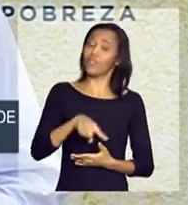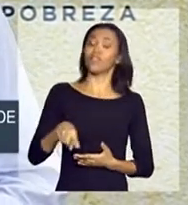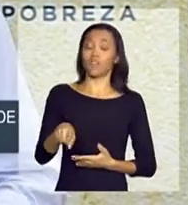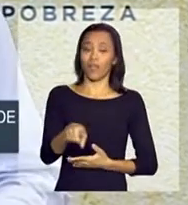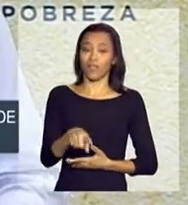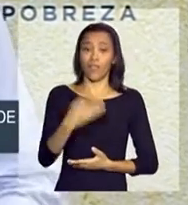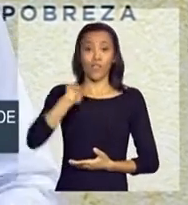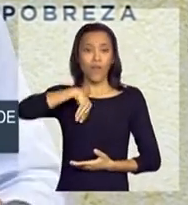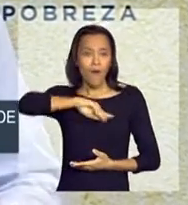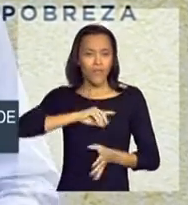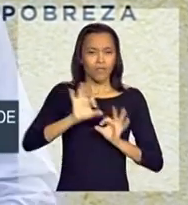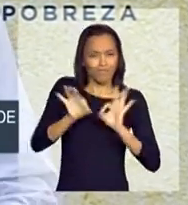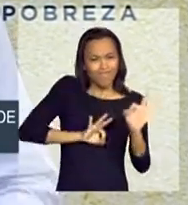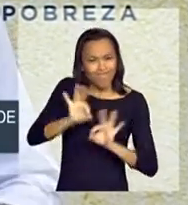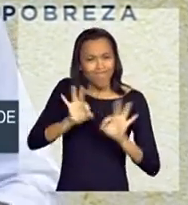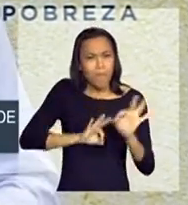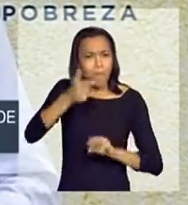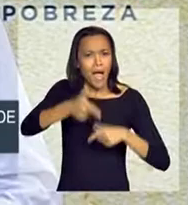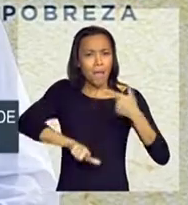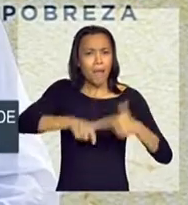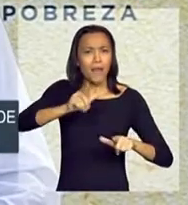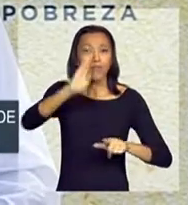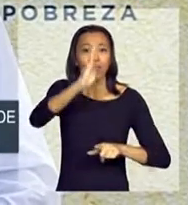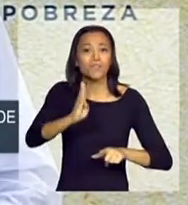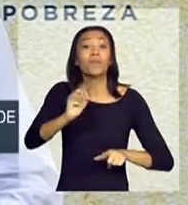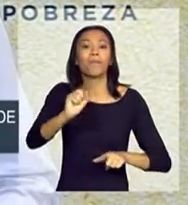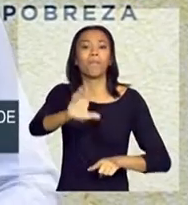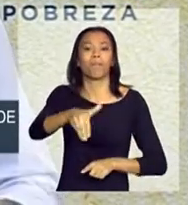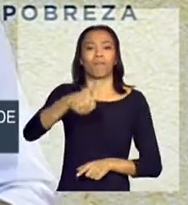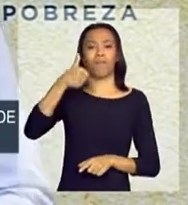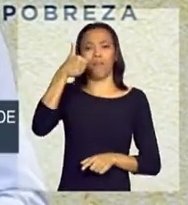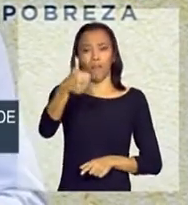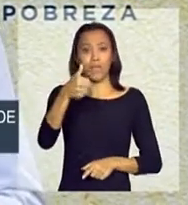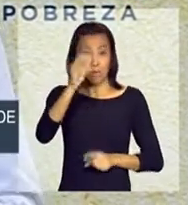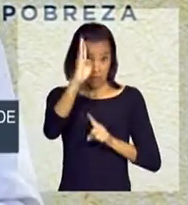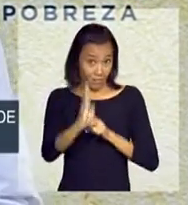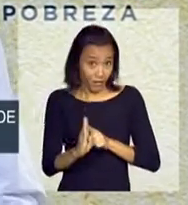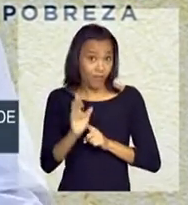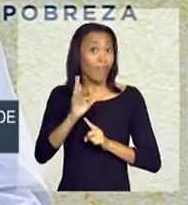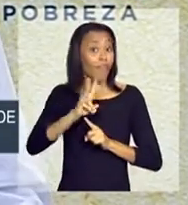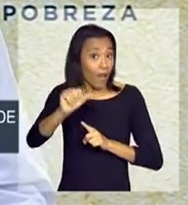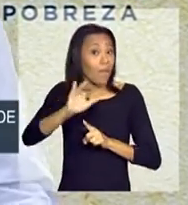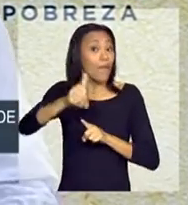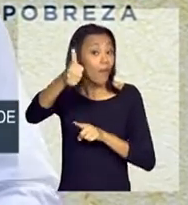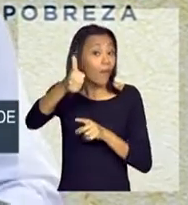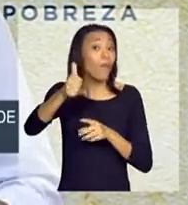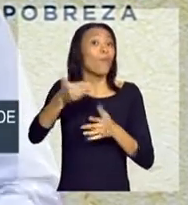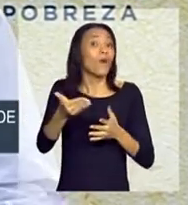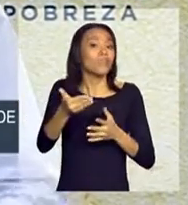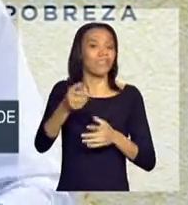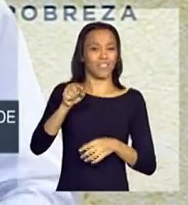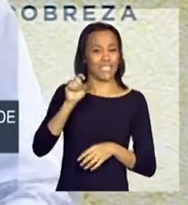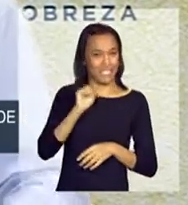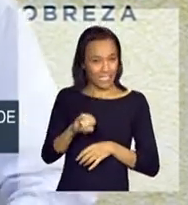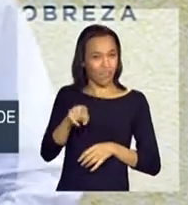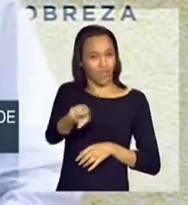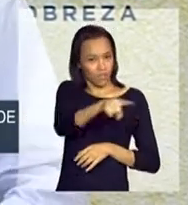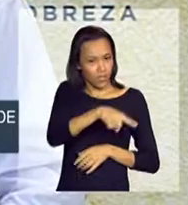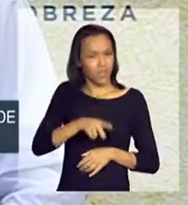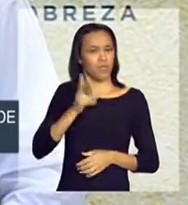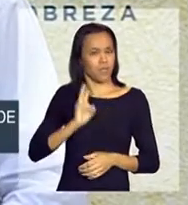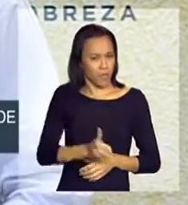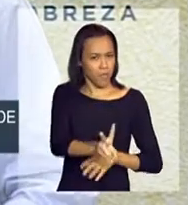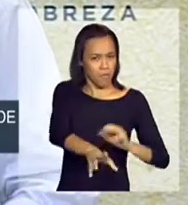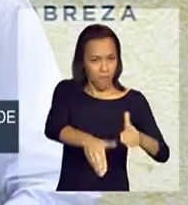nós estamos preparando o que era vez mais no Brasil melhor mas esse Brasil só vai ser melhor se vocês forem